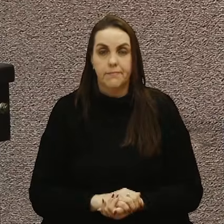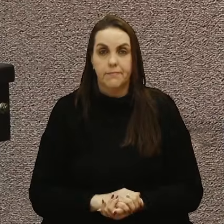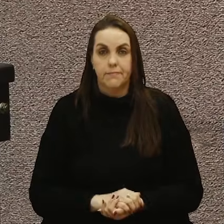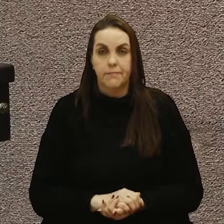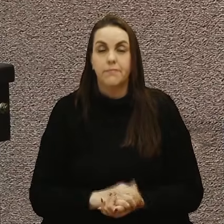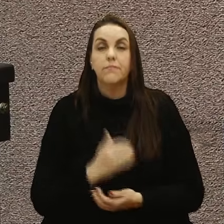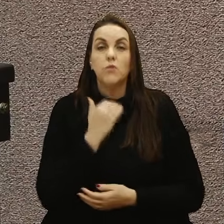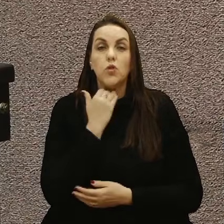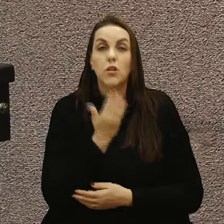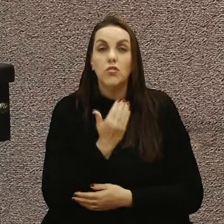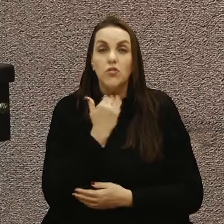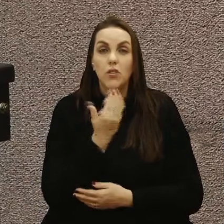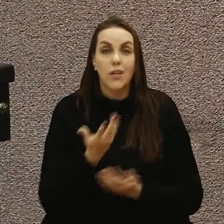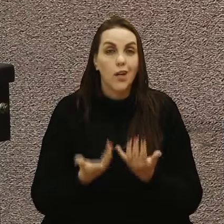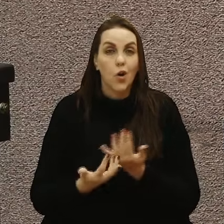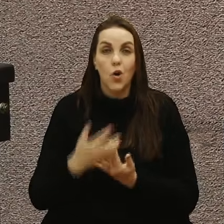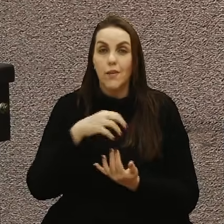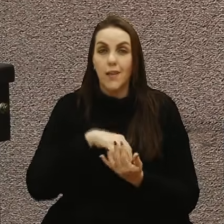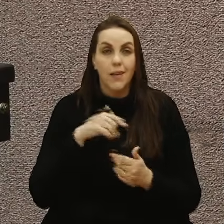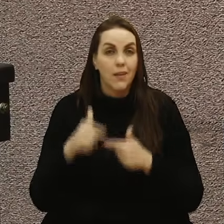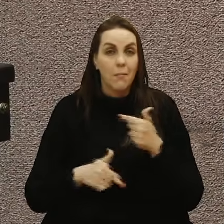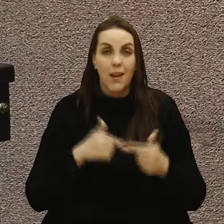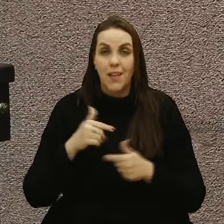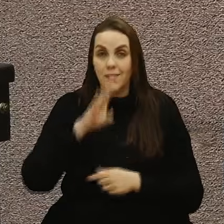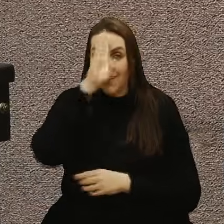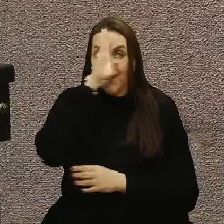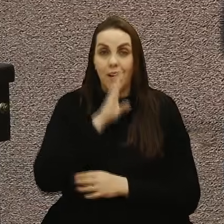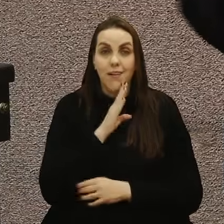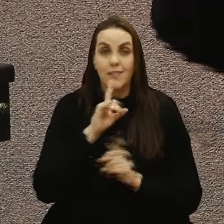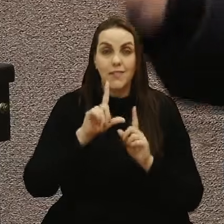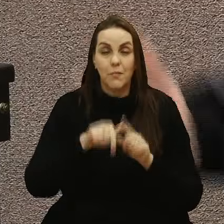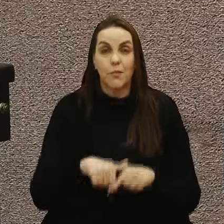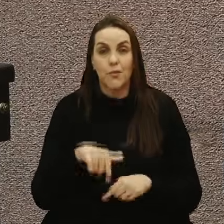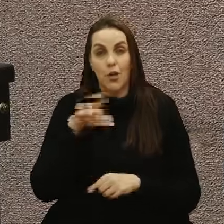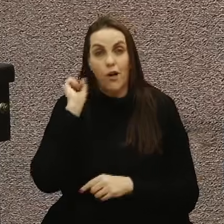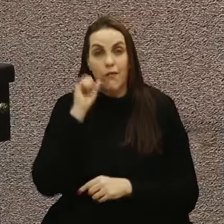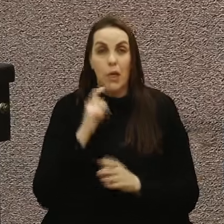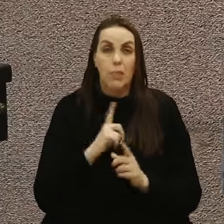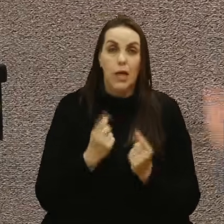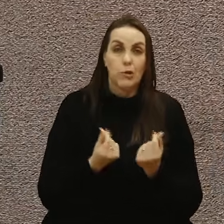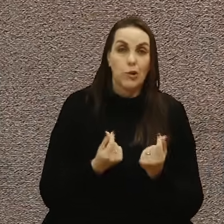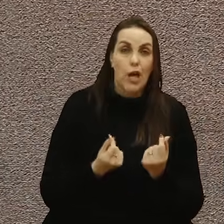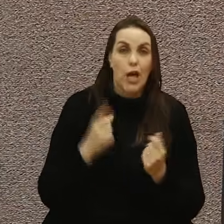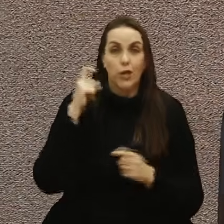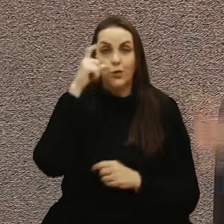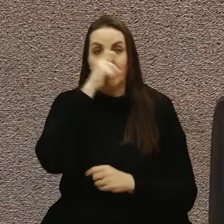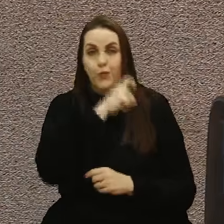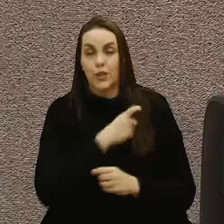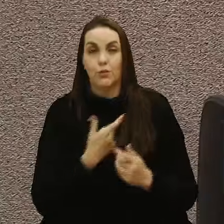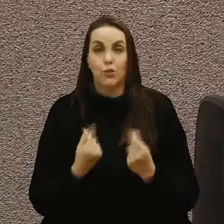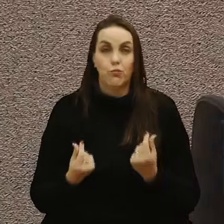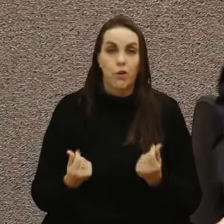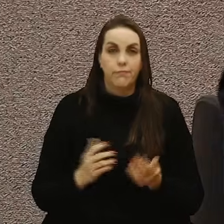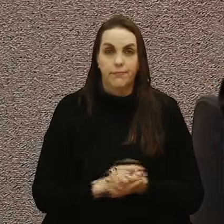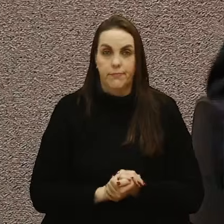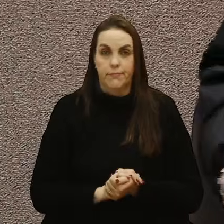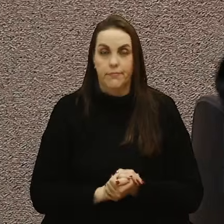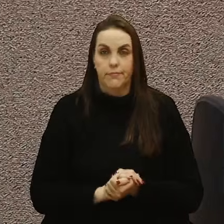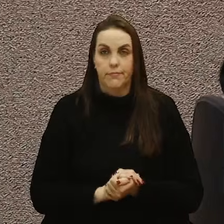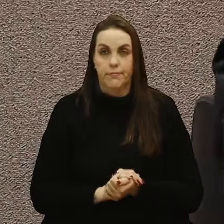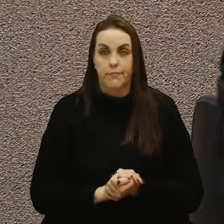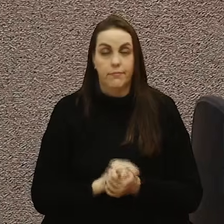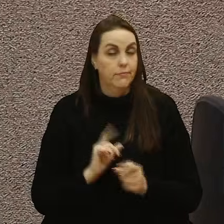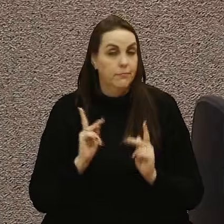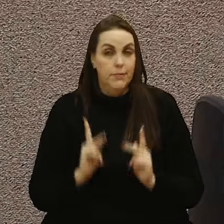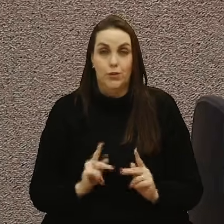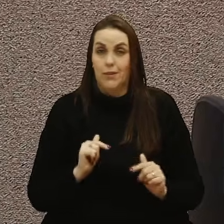Não adianta a Codeca trabalhar de graça e depois a gente ouvir, não tem dinheiro, está em dificuldade, não tem dinheiro. Não tem que... Quem